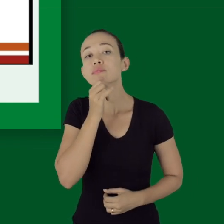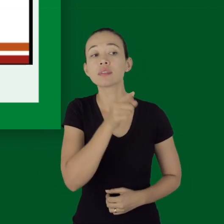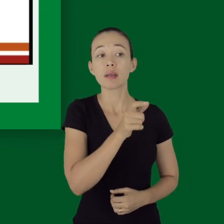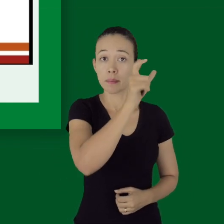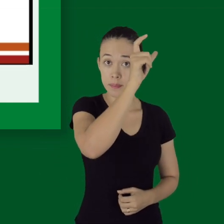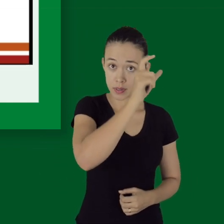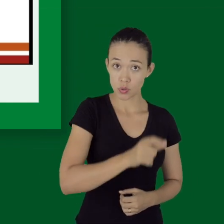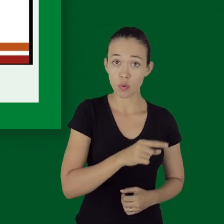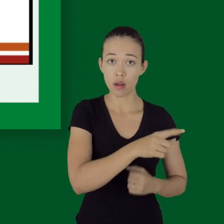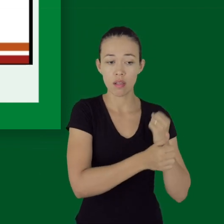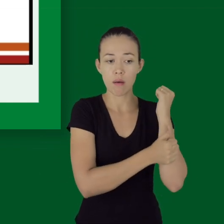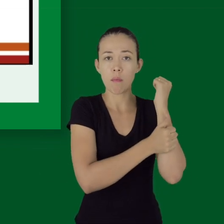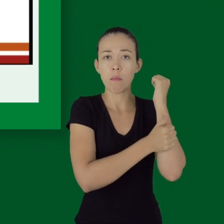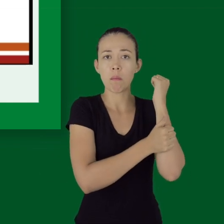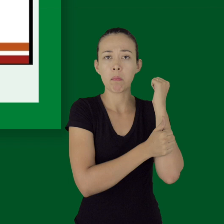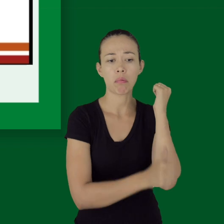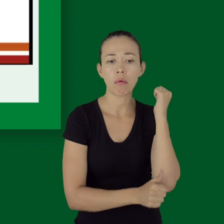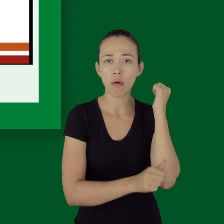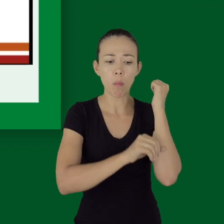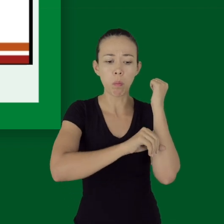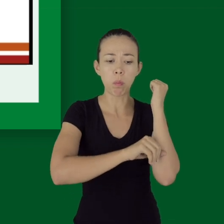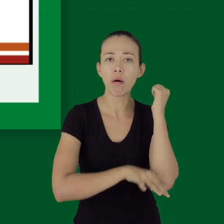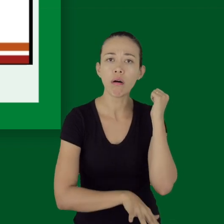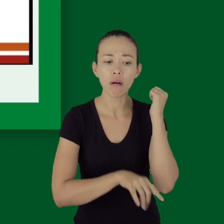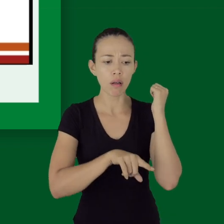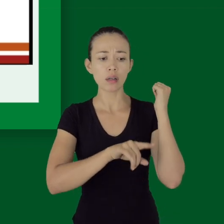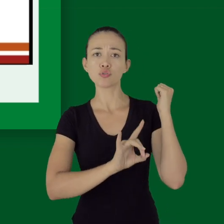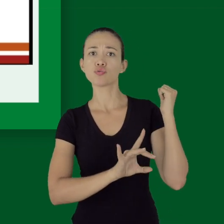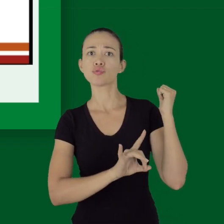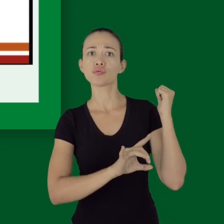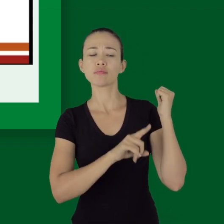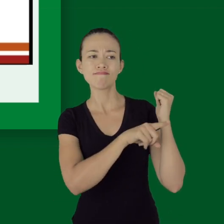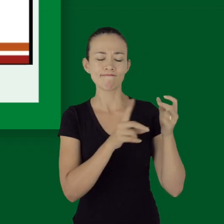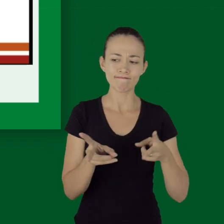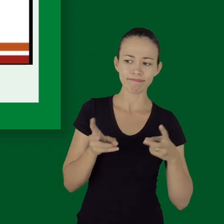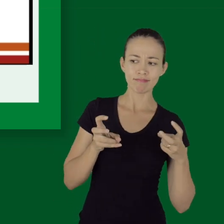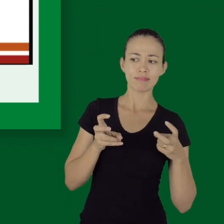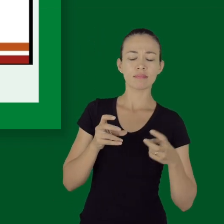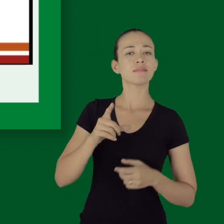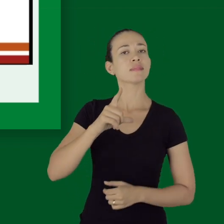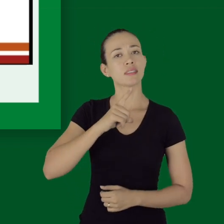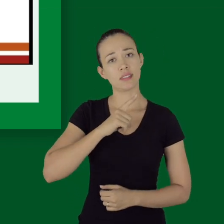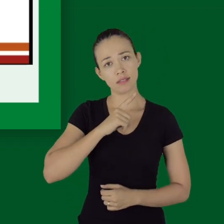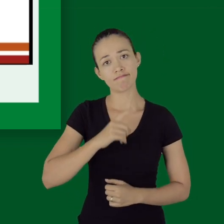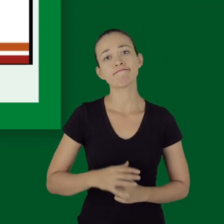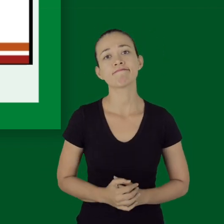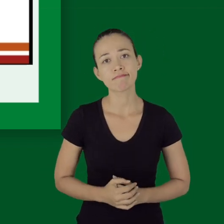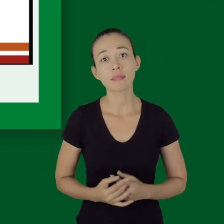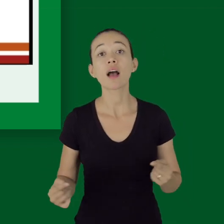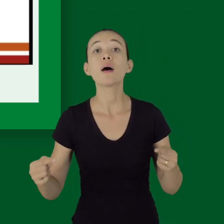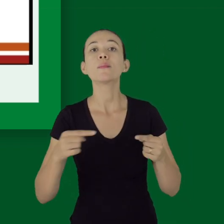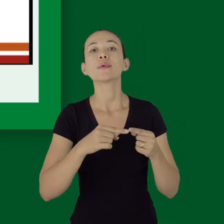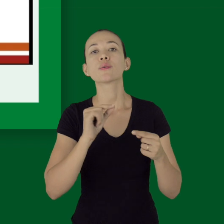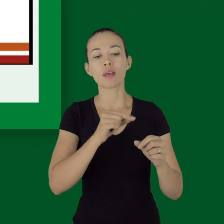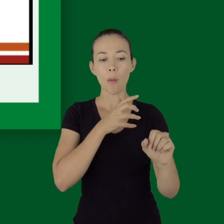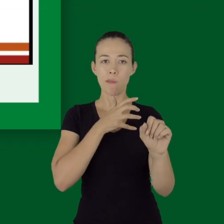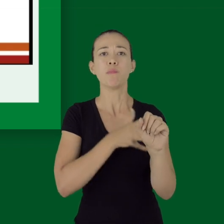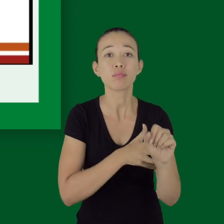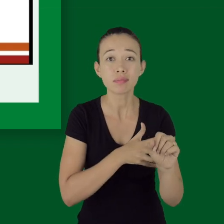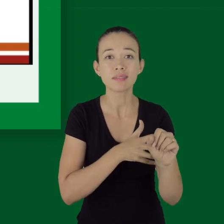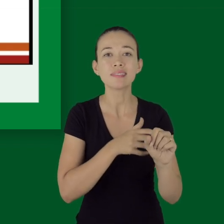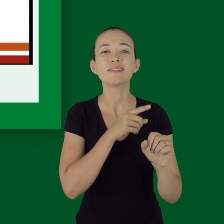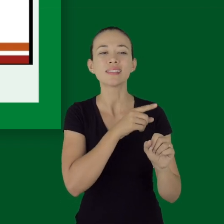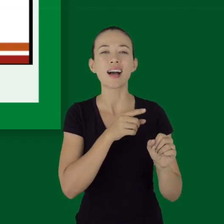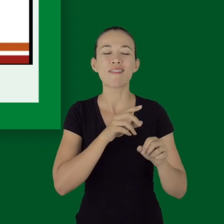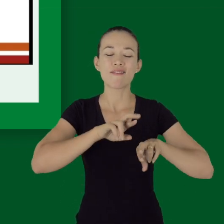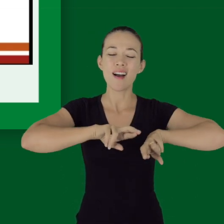a perceber que as fezes estão saindo, então ele começa a perceber que está começando a ter controle esficteriano, às vezes é um indício do paciente estar em choque